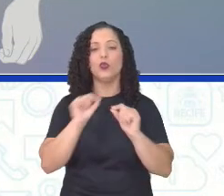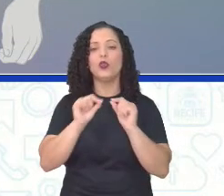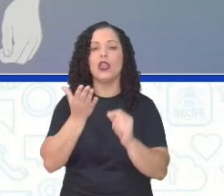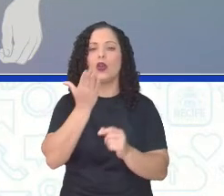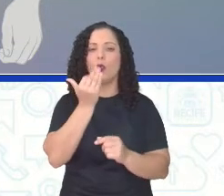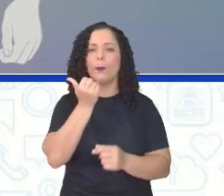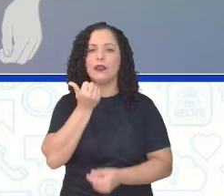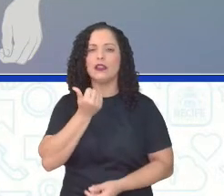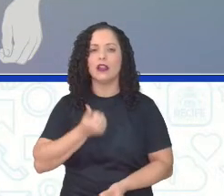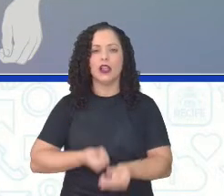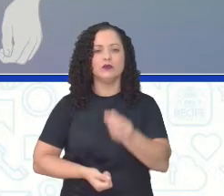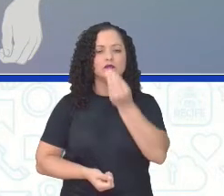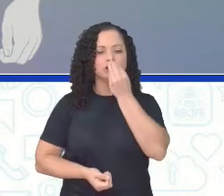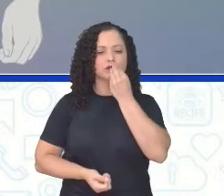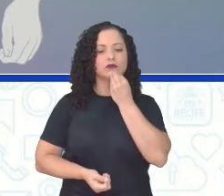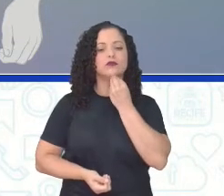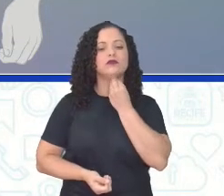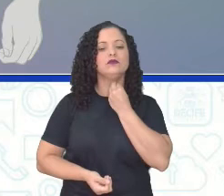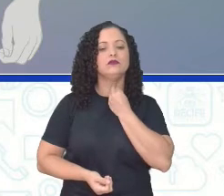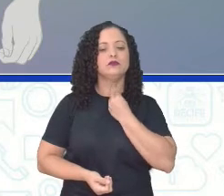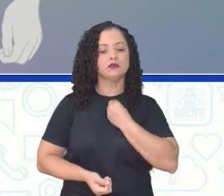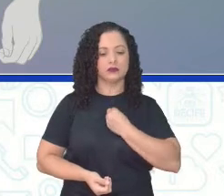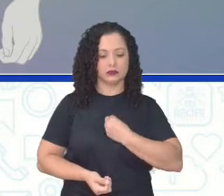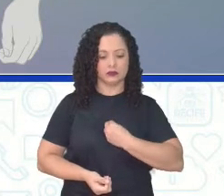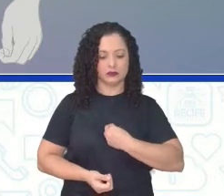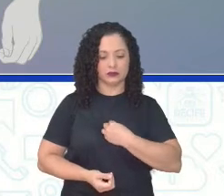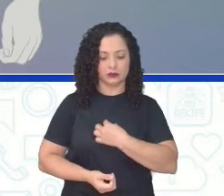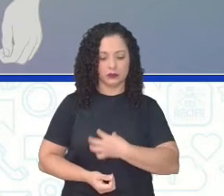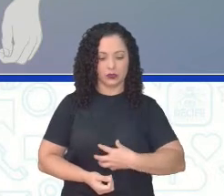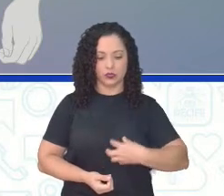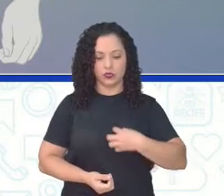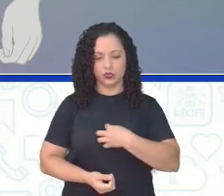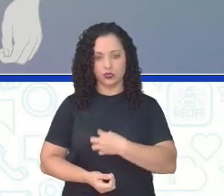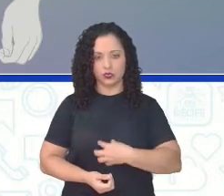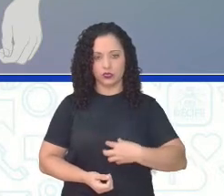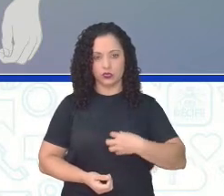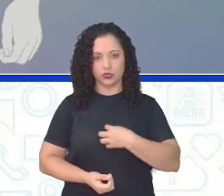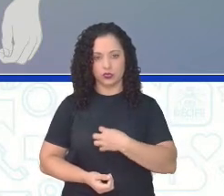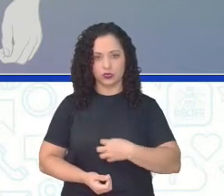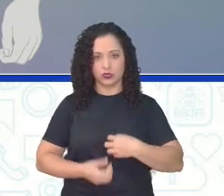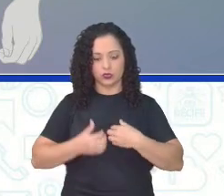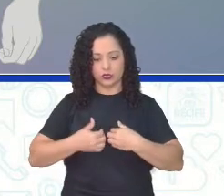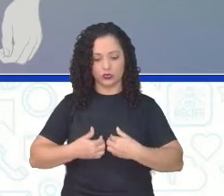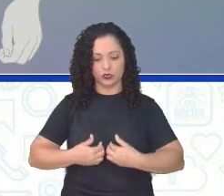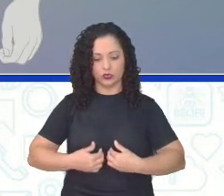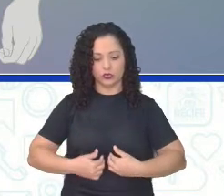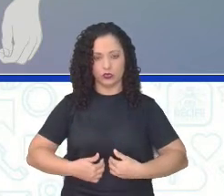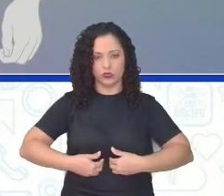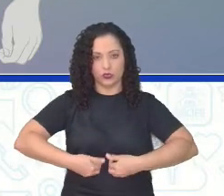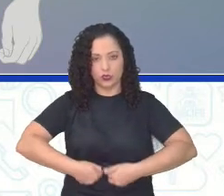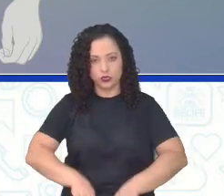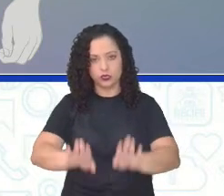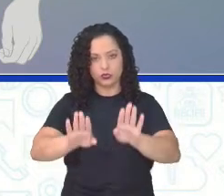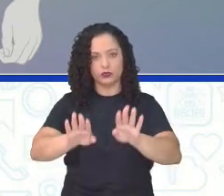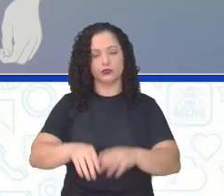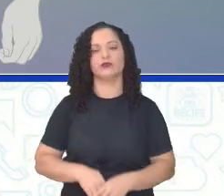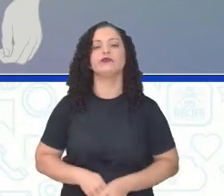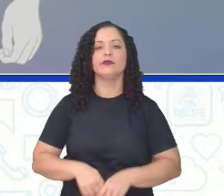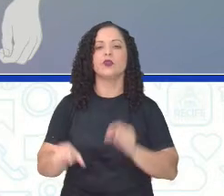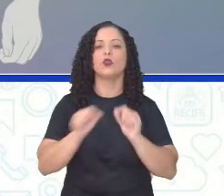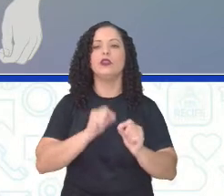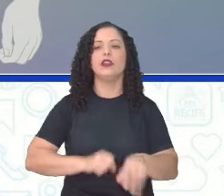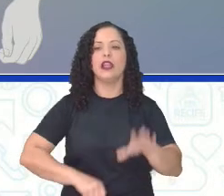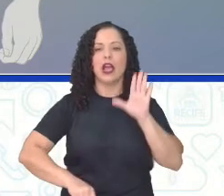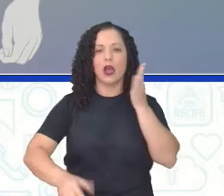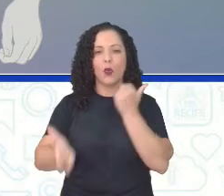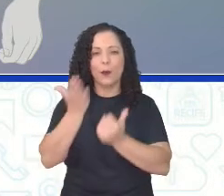Então, o que é que esse sistema faz? Primeira etapa, ele tem que processar os alimentos. O que é que ele vai fazer? Ele vai pegar esses alimentos